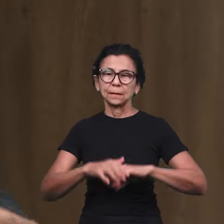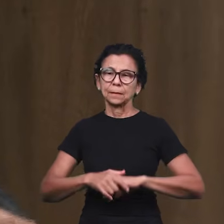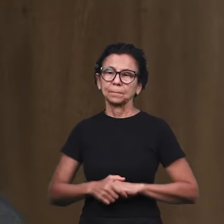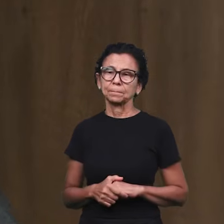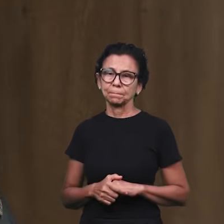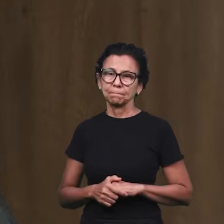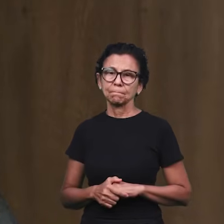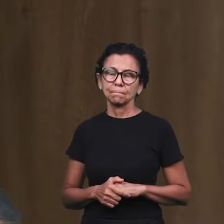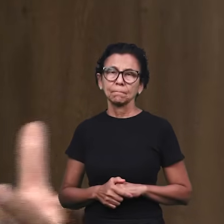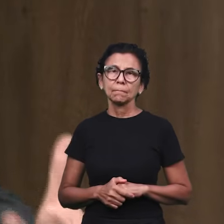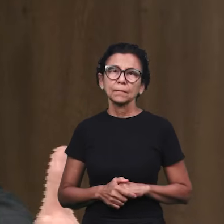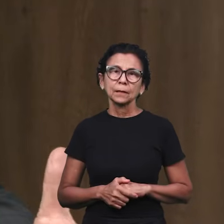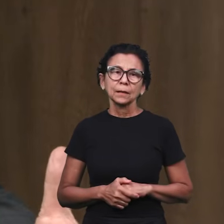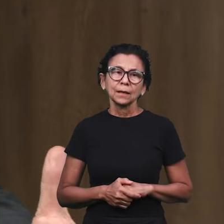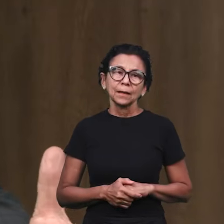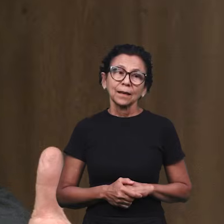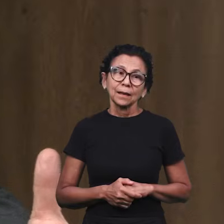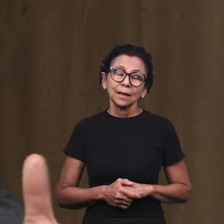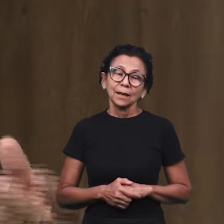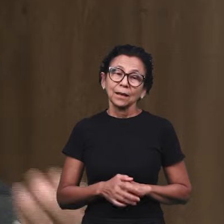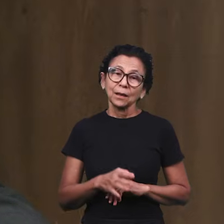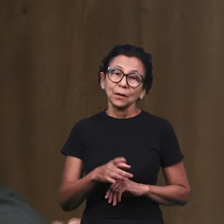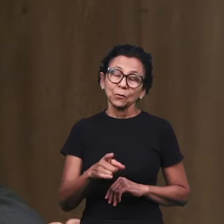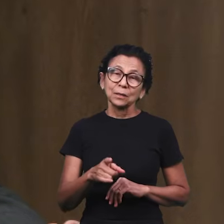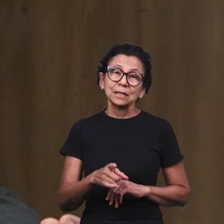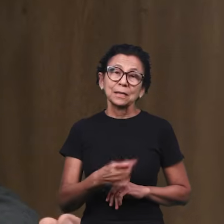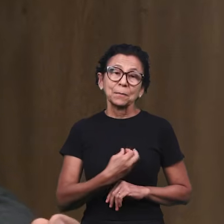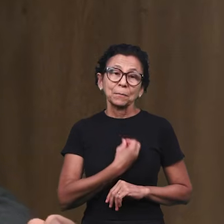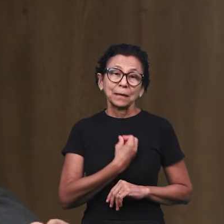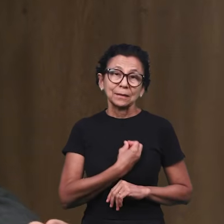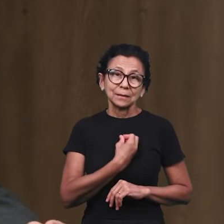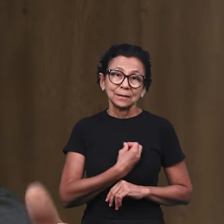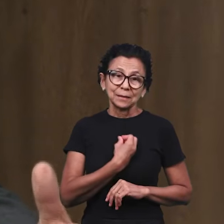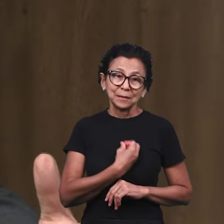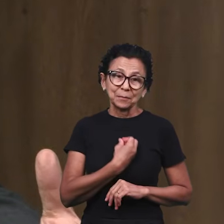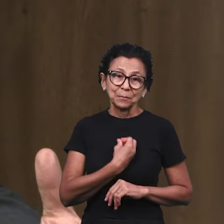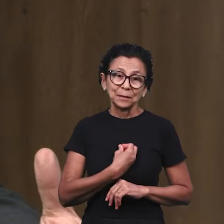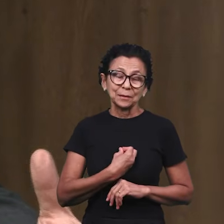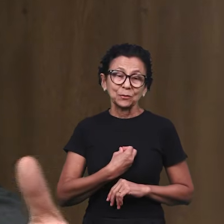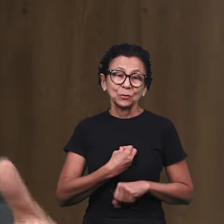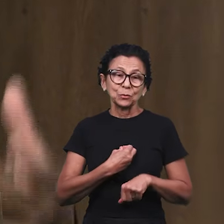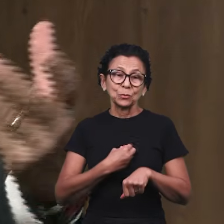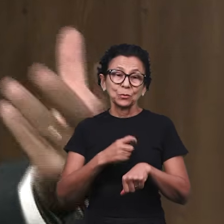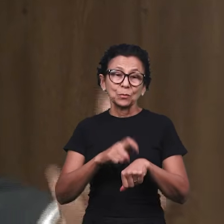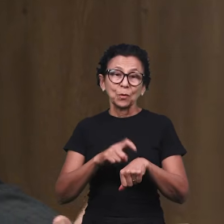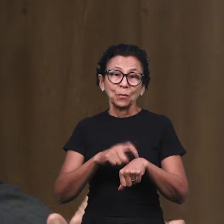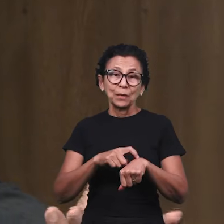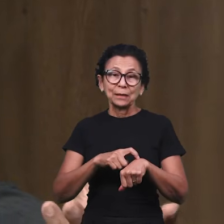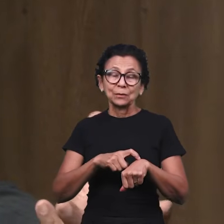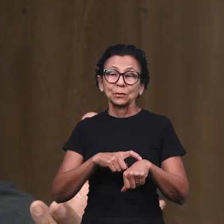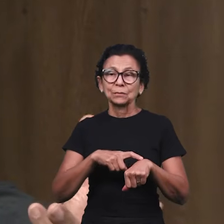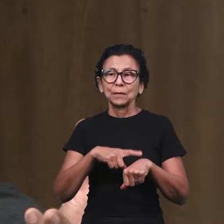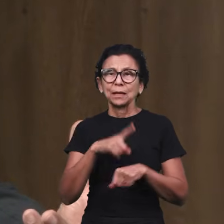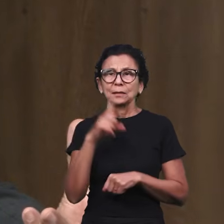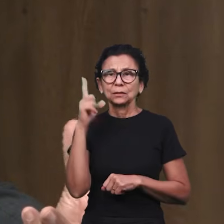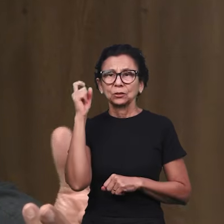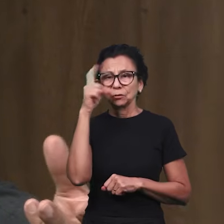participar dos momentos mais frágeis das pessoas. Então, a fragilidade